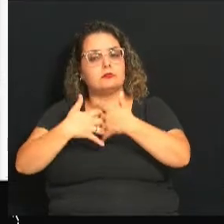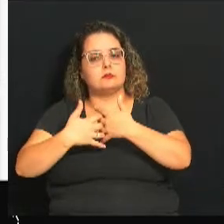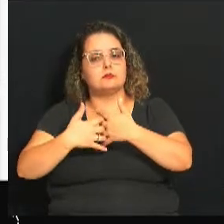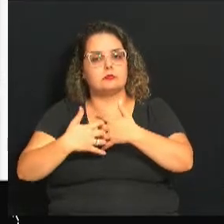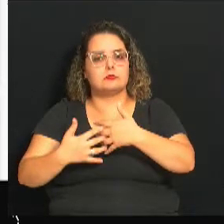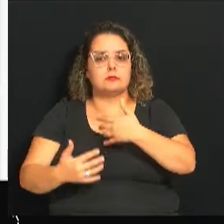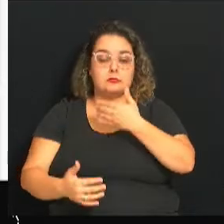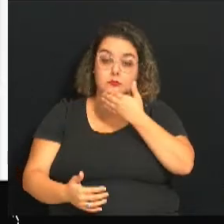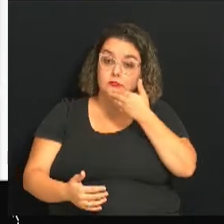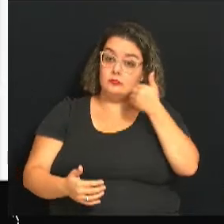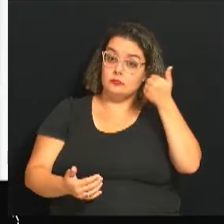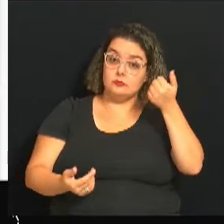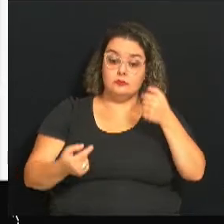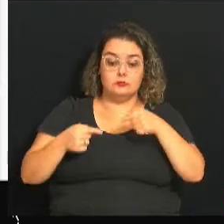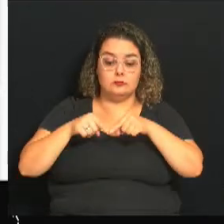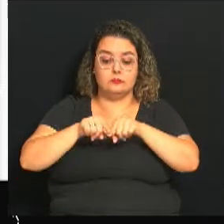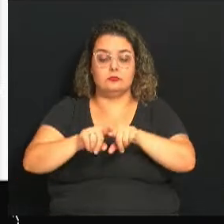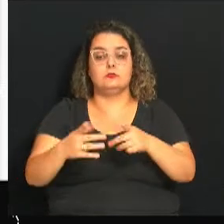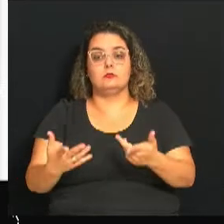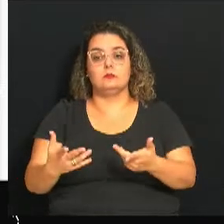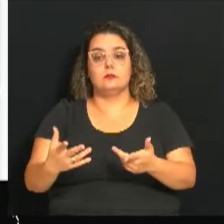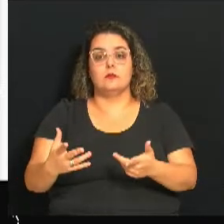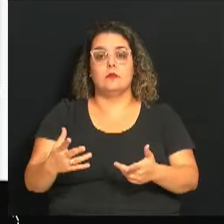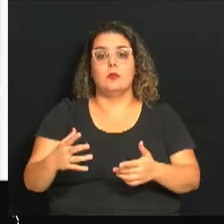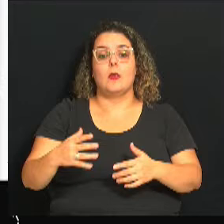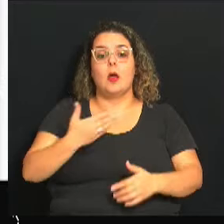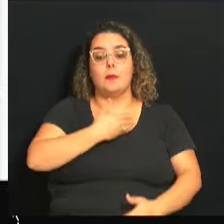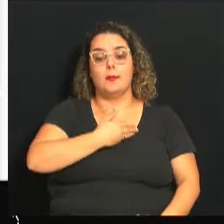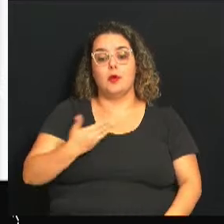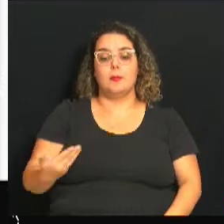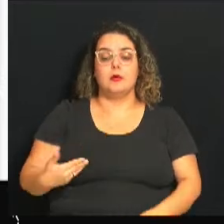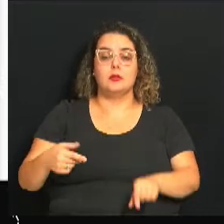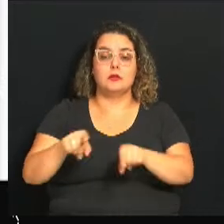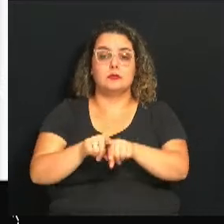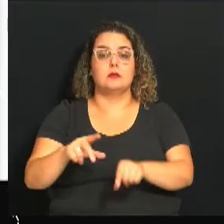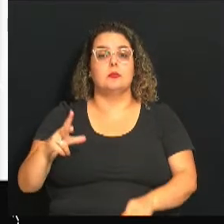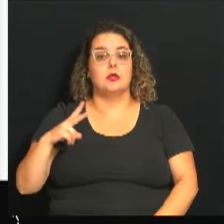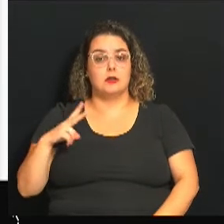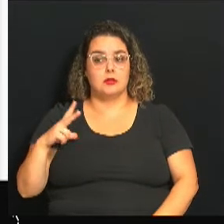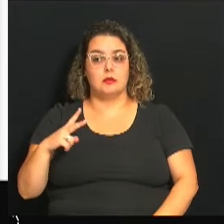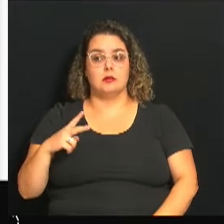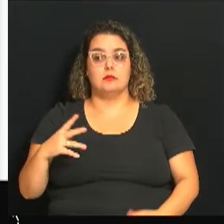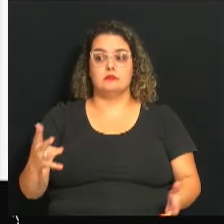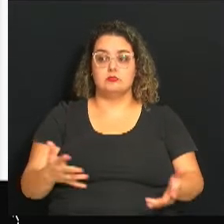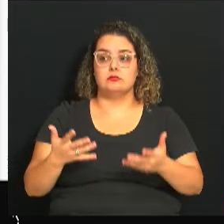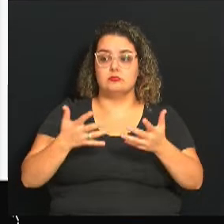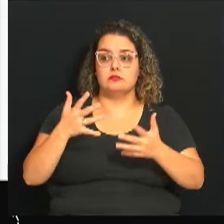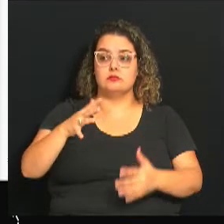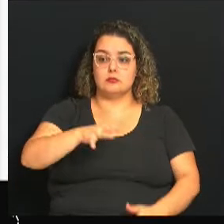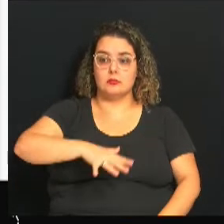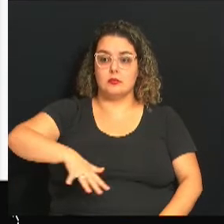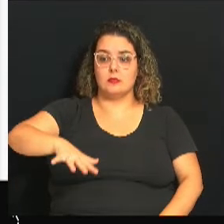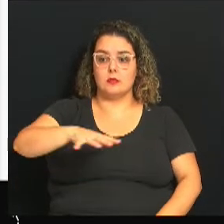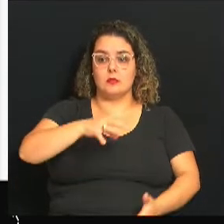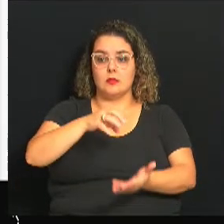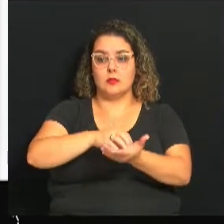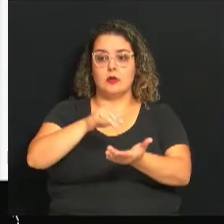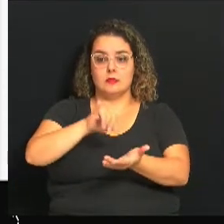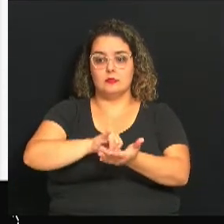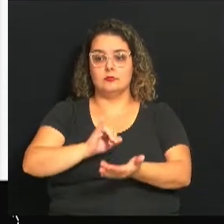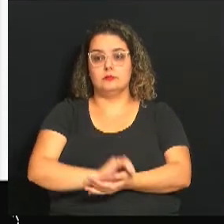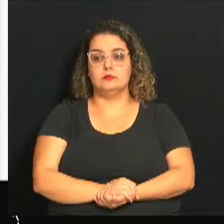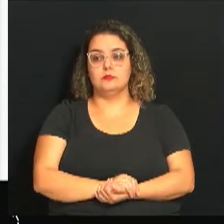que a parceria público-privada pode nos ofertar com relação a uma nova ocupação na área da região central,